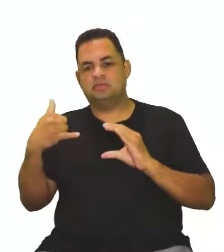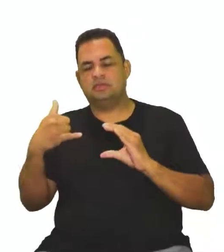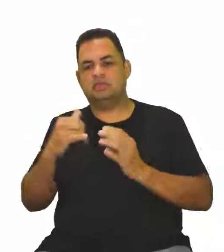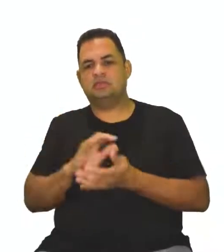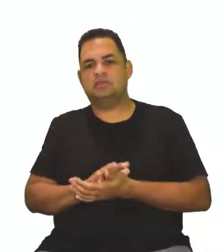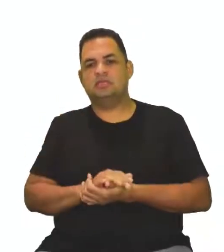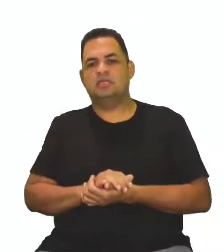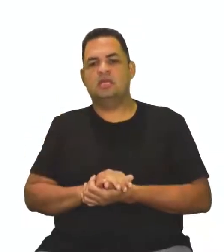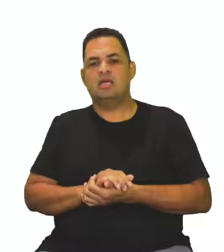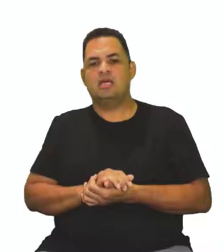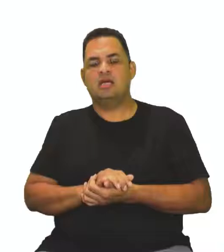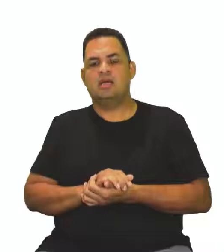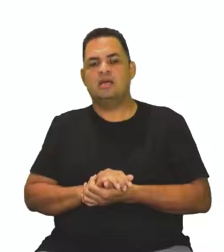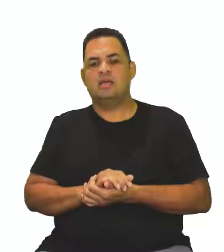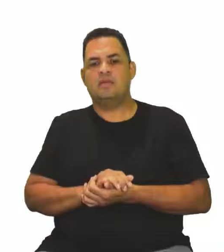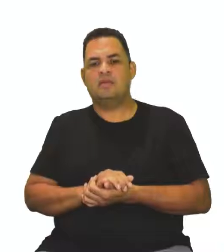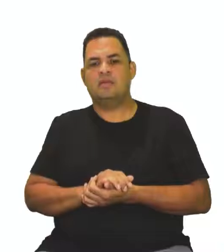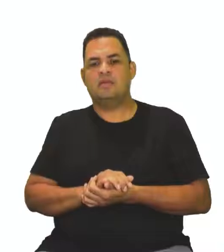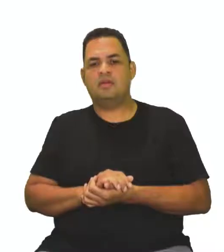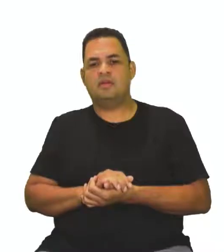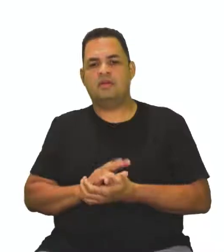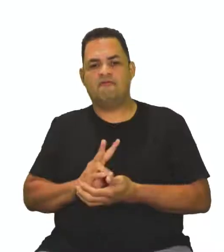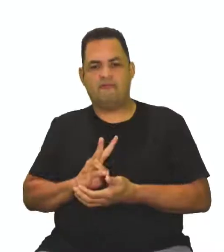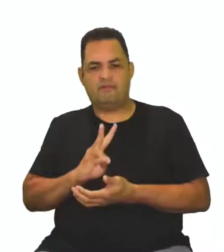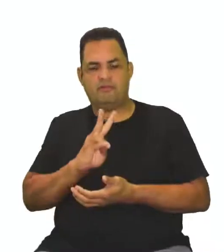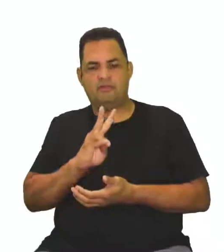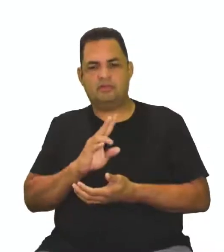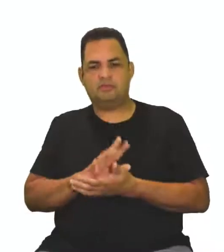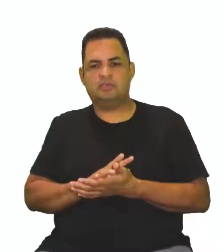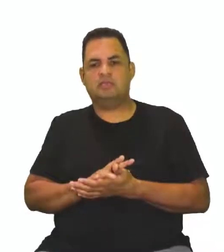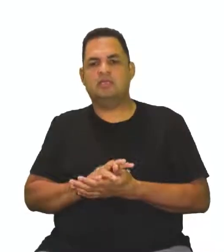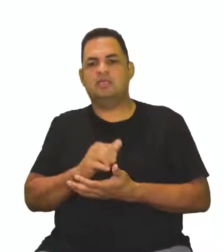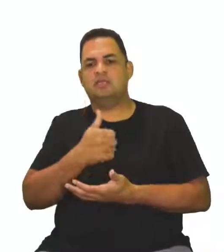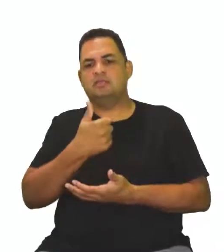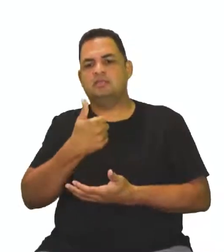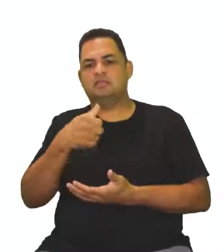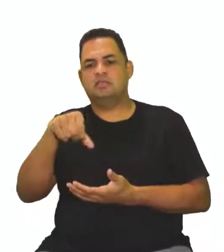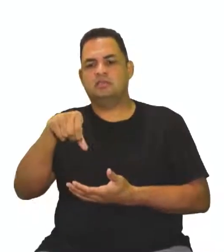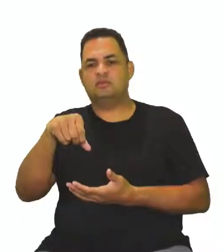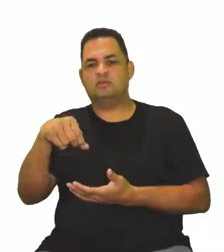que alimenta aqui, ó, o resistor equivalente 2,3 é